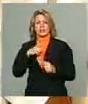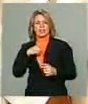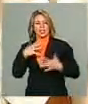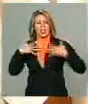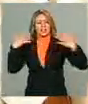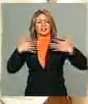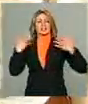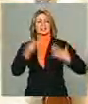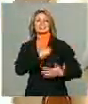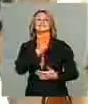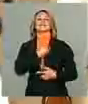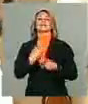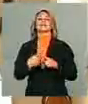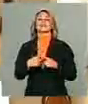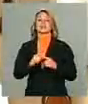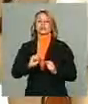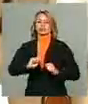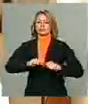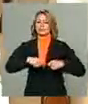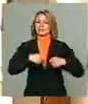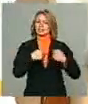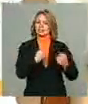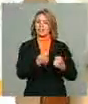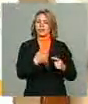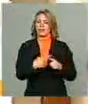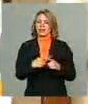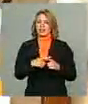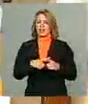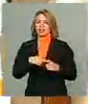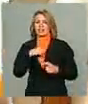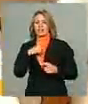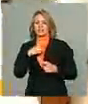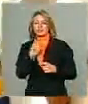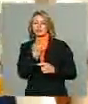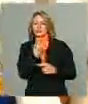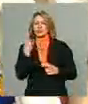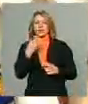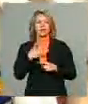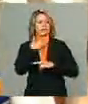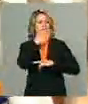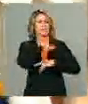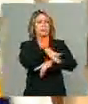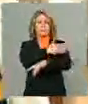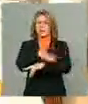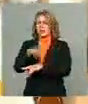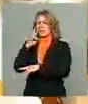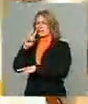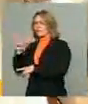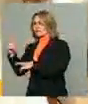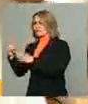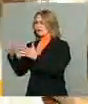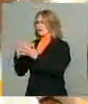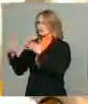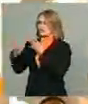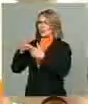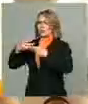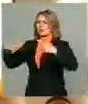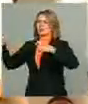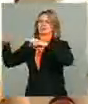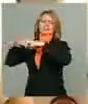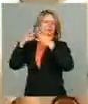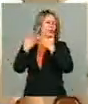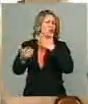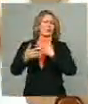alegria de viver porque eu me dou eu quando eu tô com solidão eu saio pra rua eu quero ver até atropelamento me